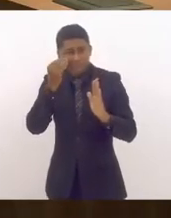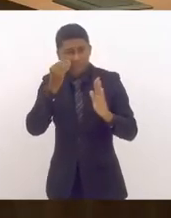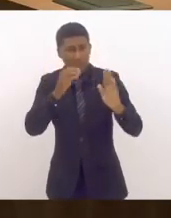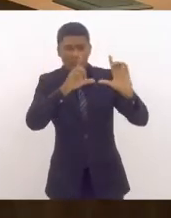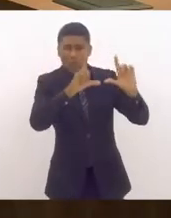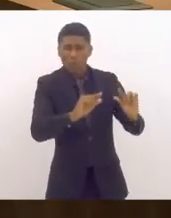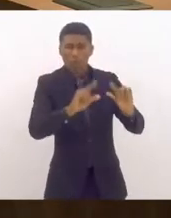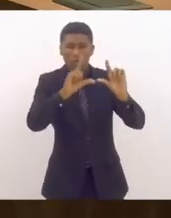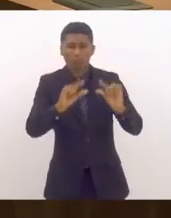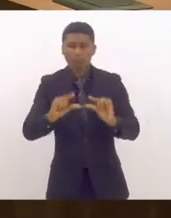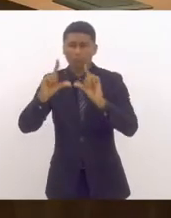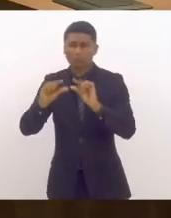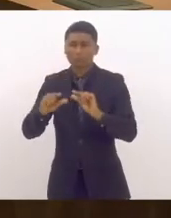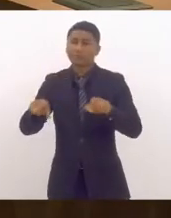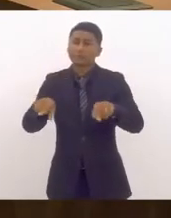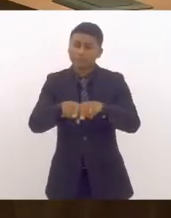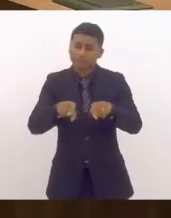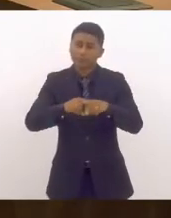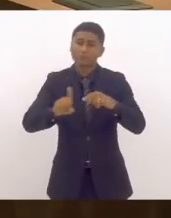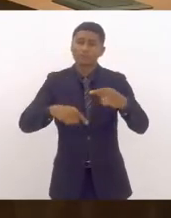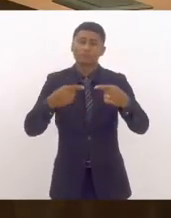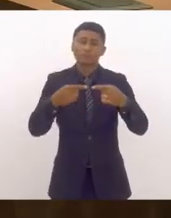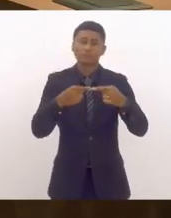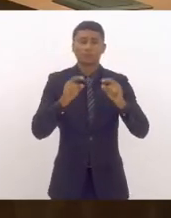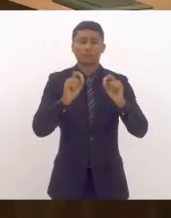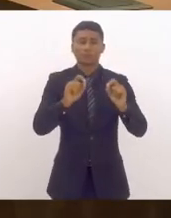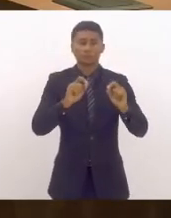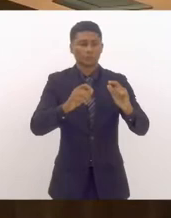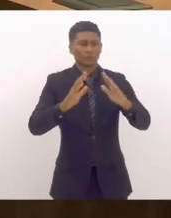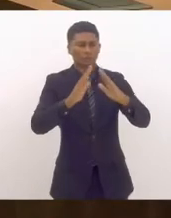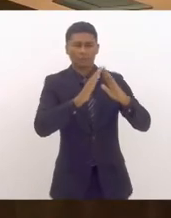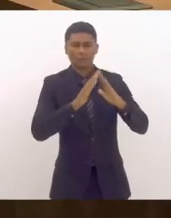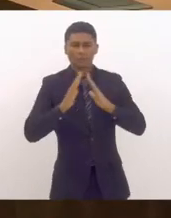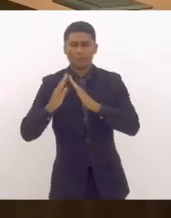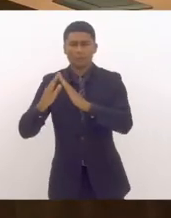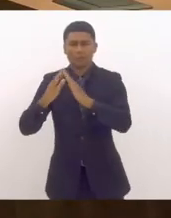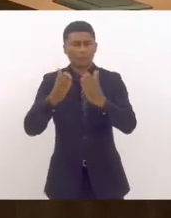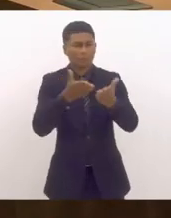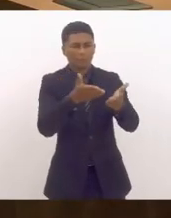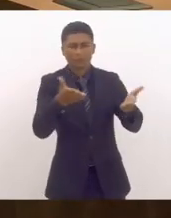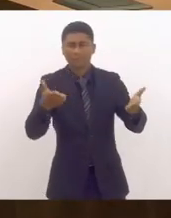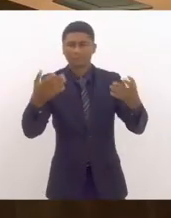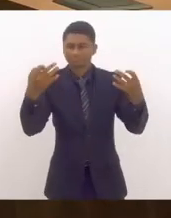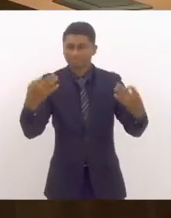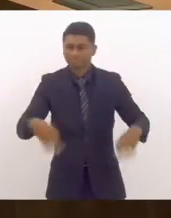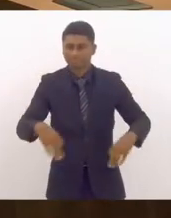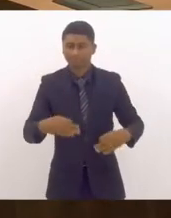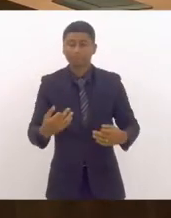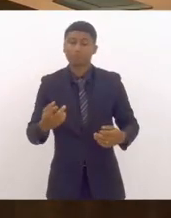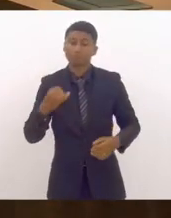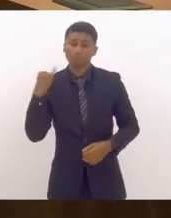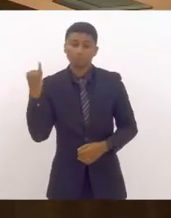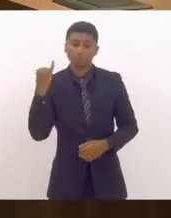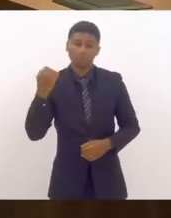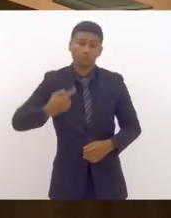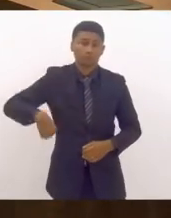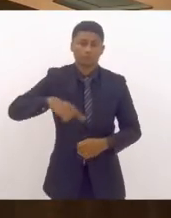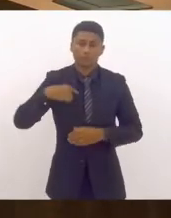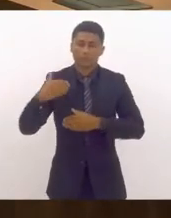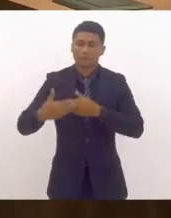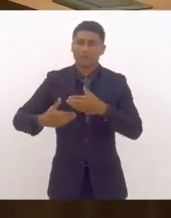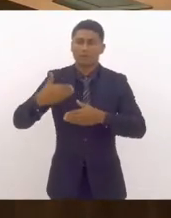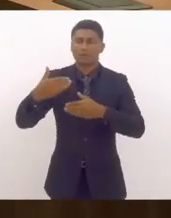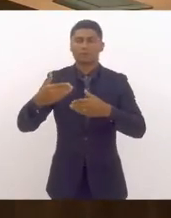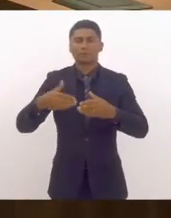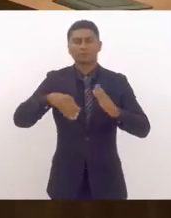de habitação popular. Por isso é muito importante que a gente avance nessa direção. Eu quero registrar que várias